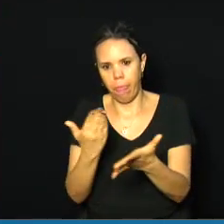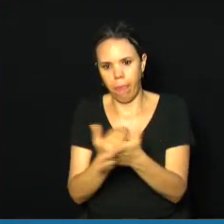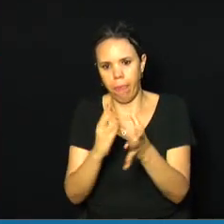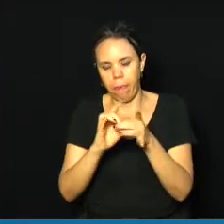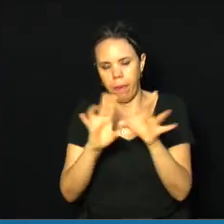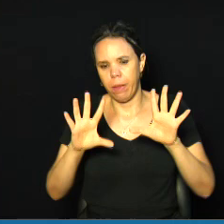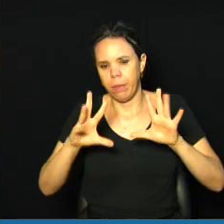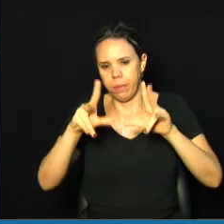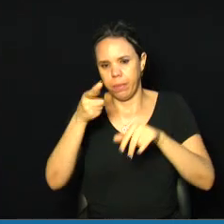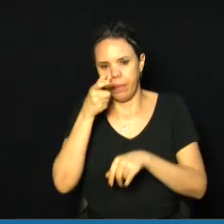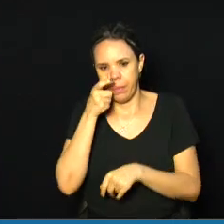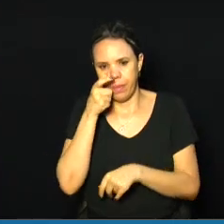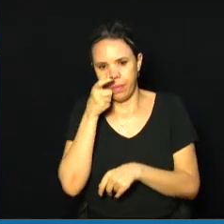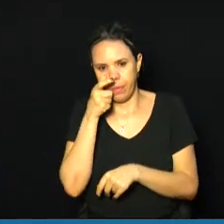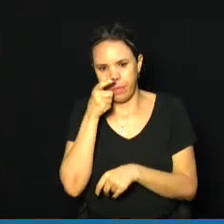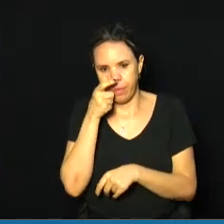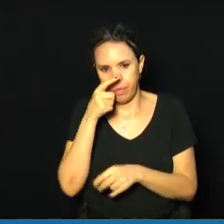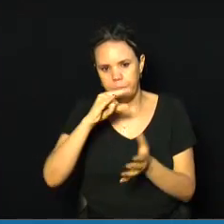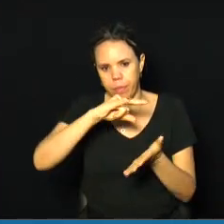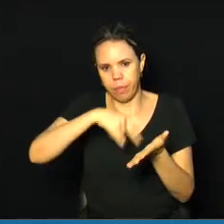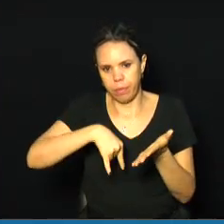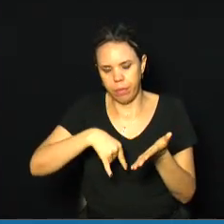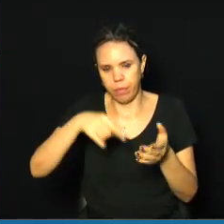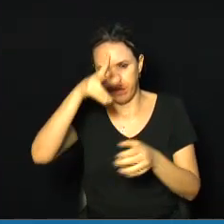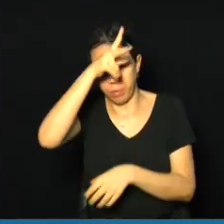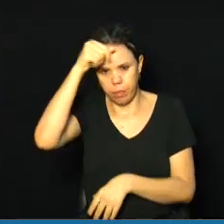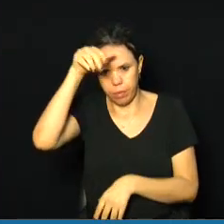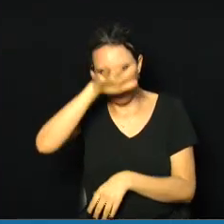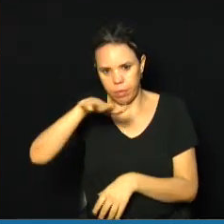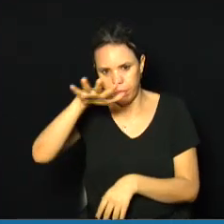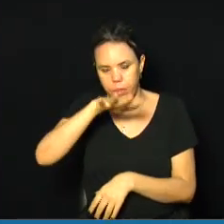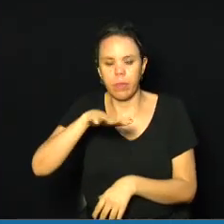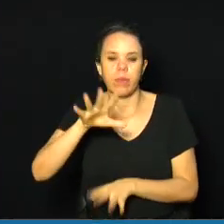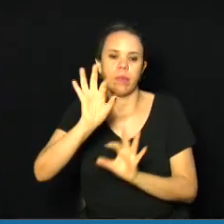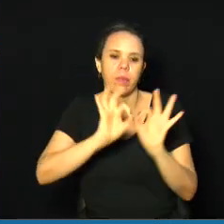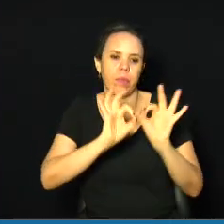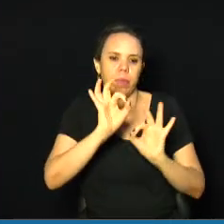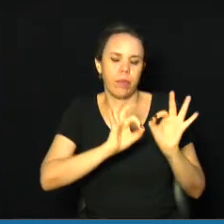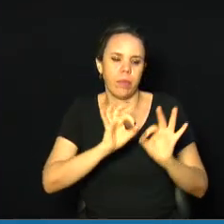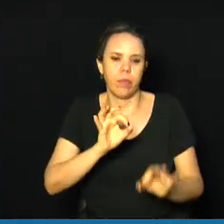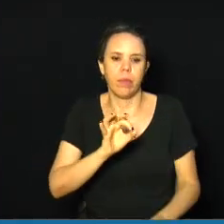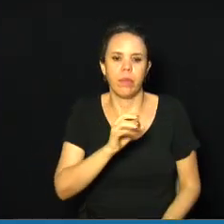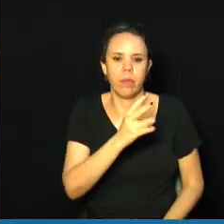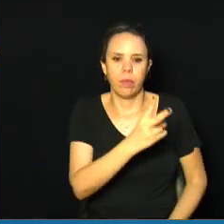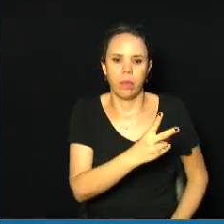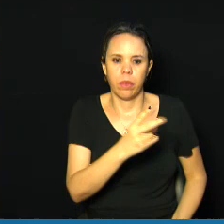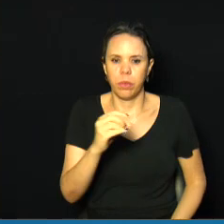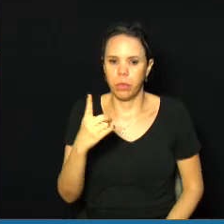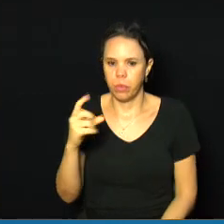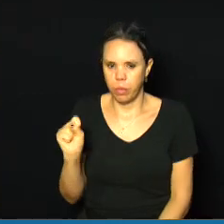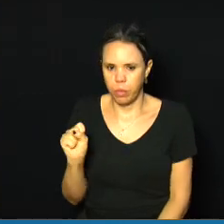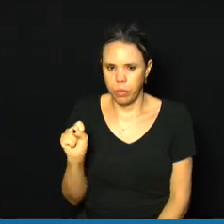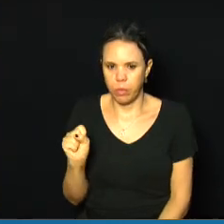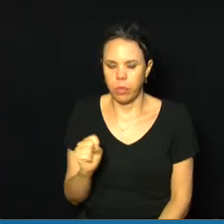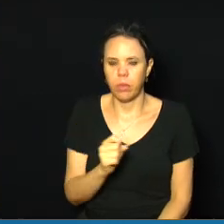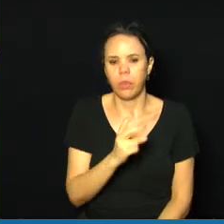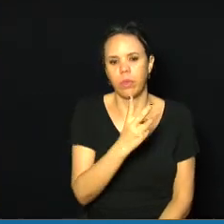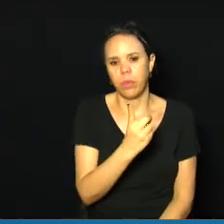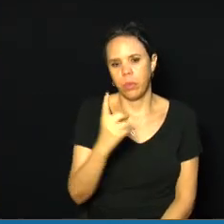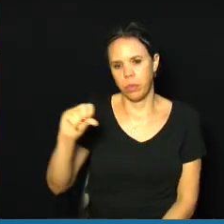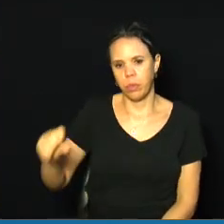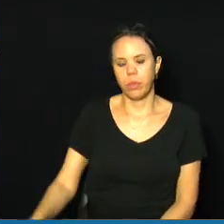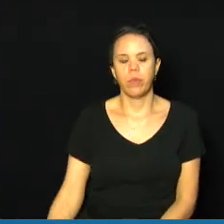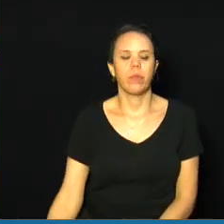para todos. É um relatório público que foi elaborado em 2018 e